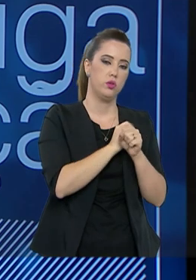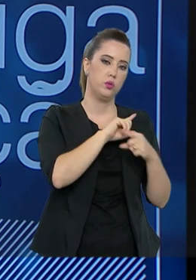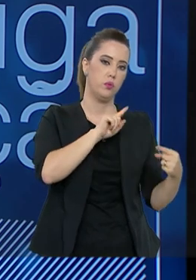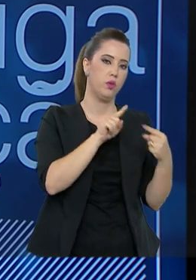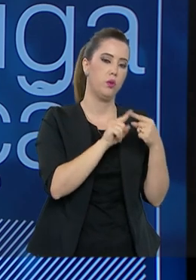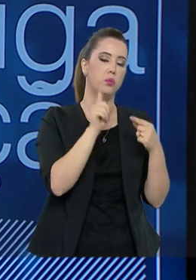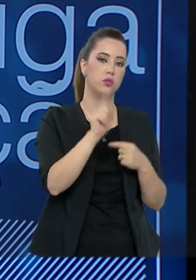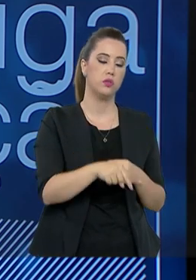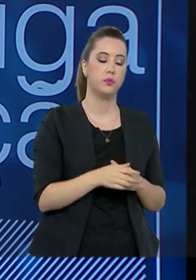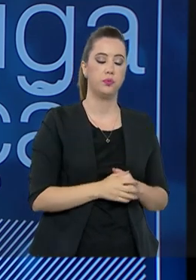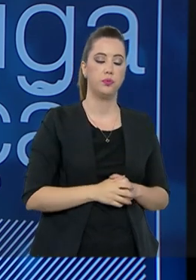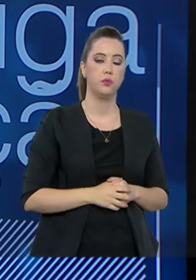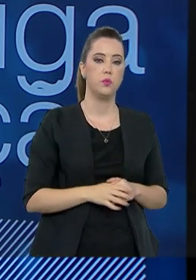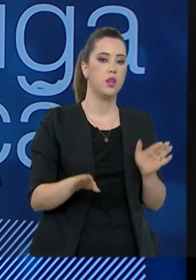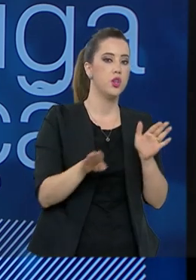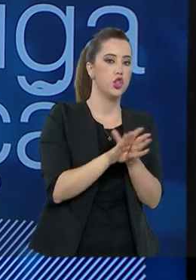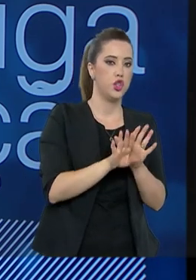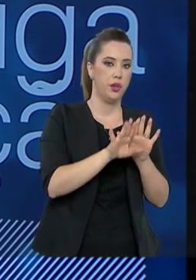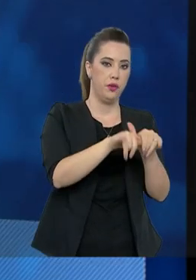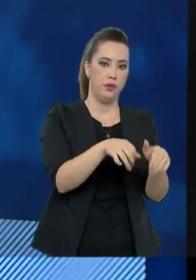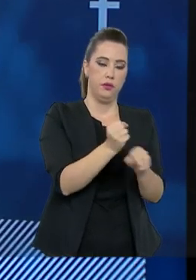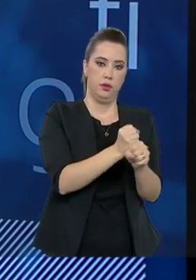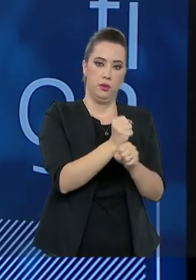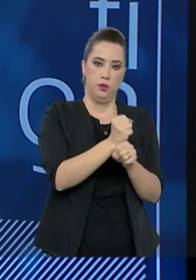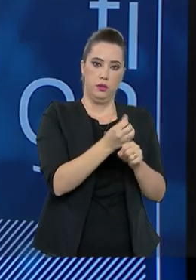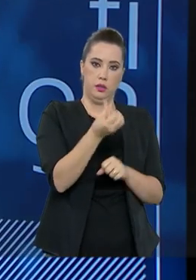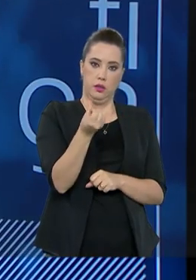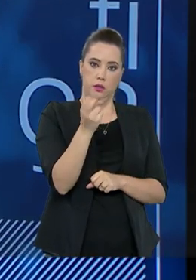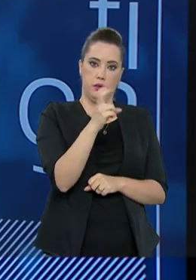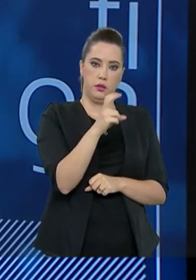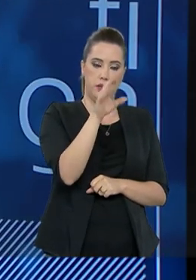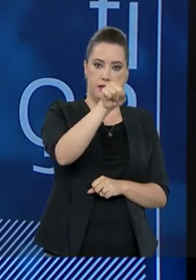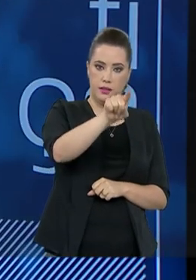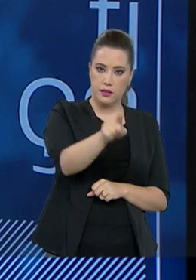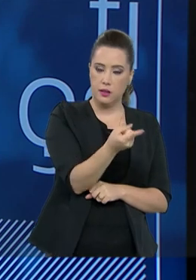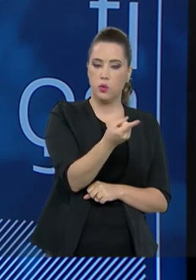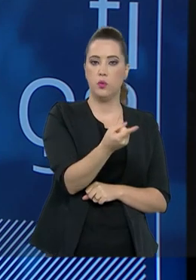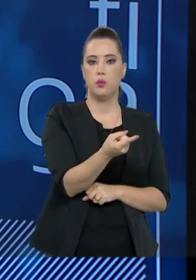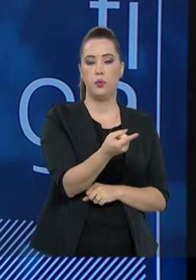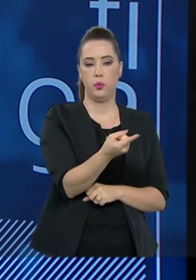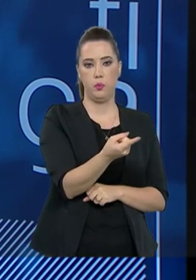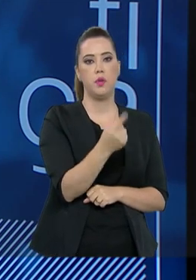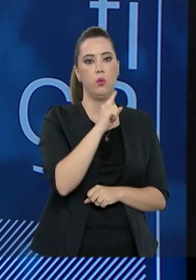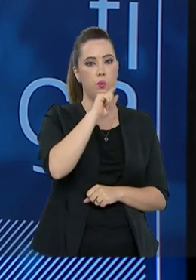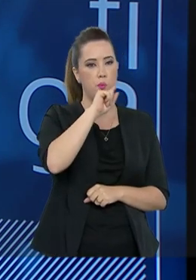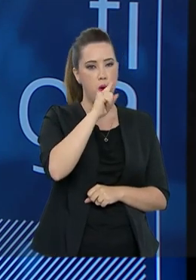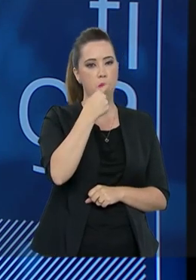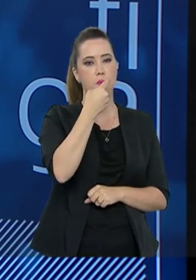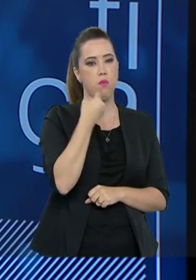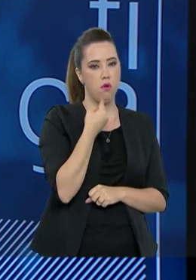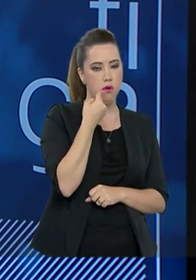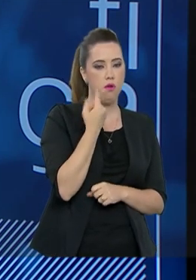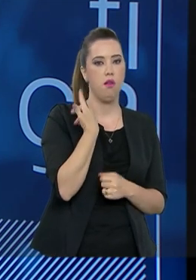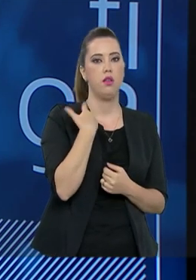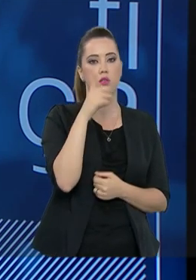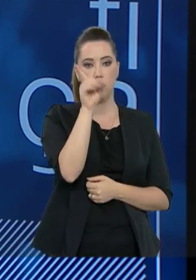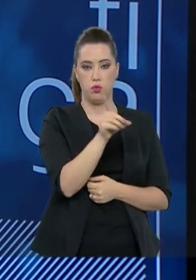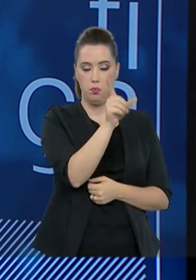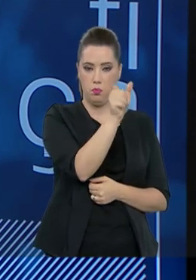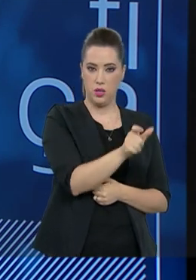eram chegar até o final do ano com 65 mil coletas realizadas de condenados e também